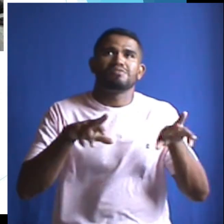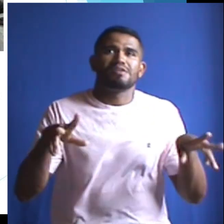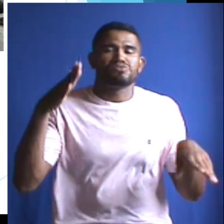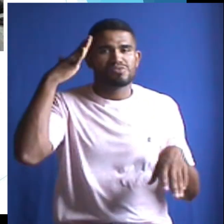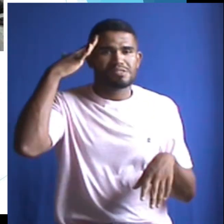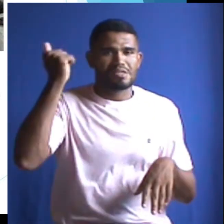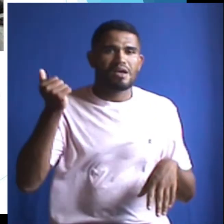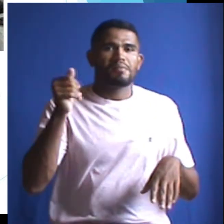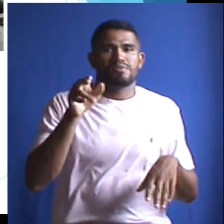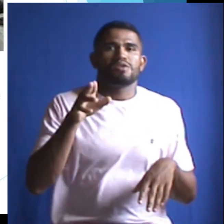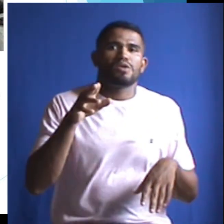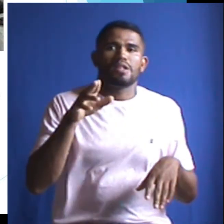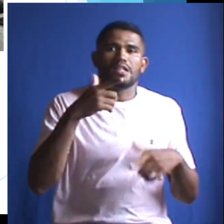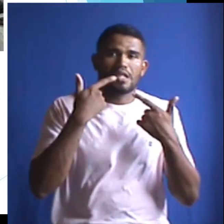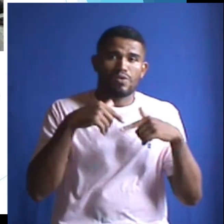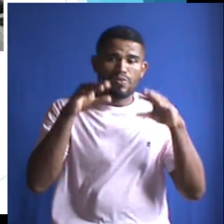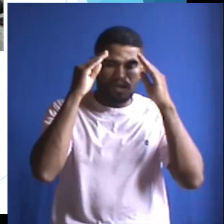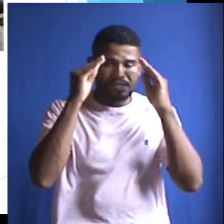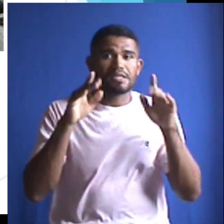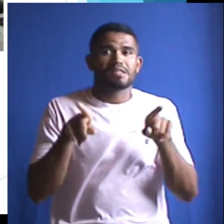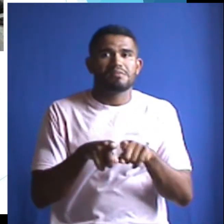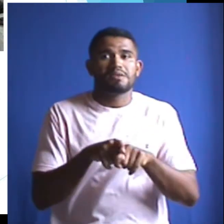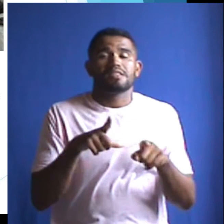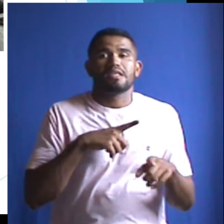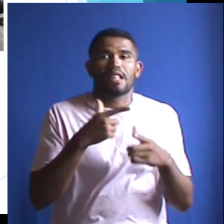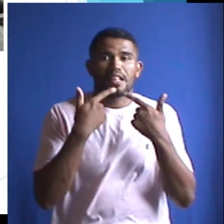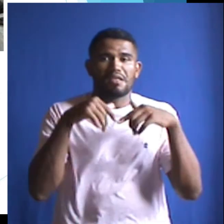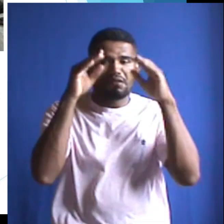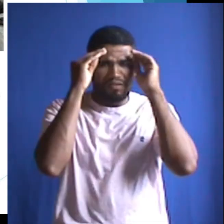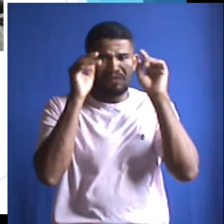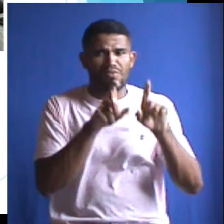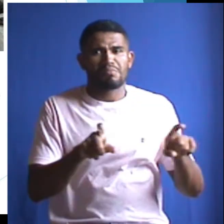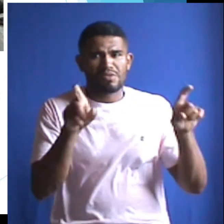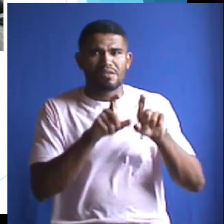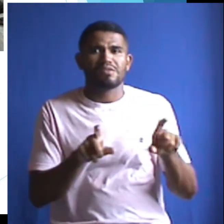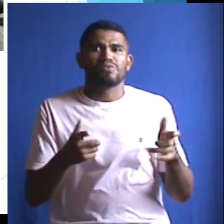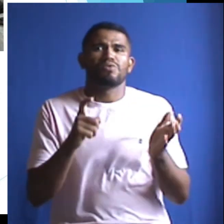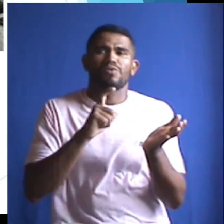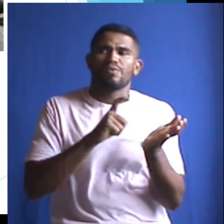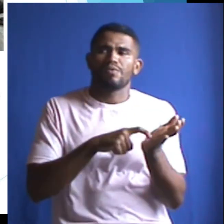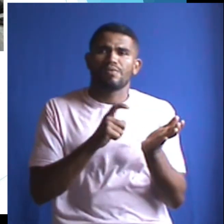linguagem. Há sistemas de linguagem artificial como computador, código Morse,